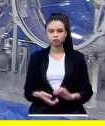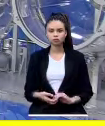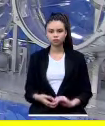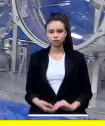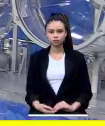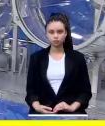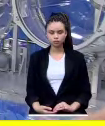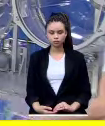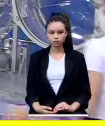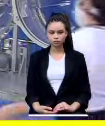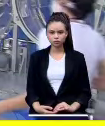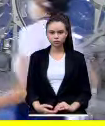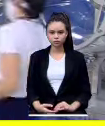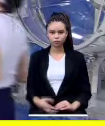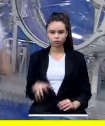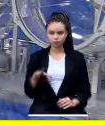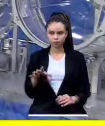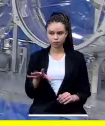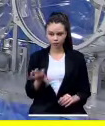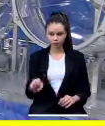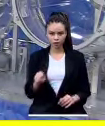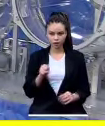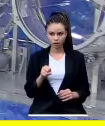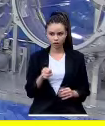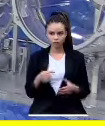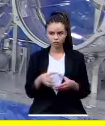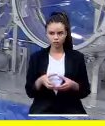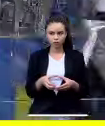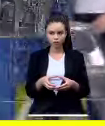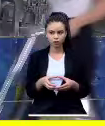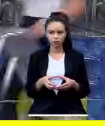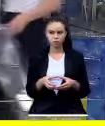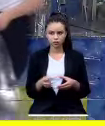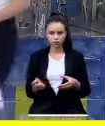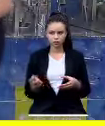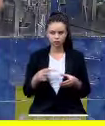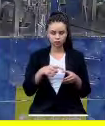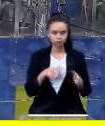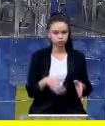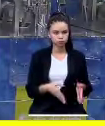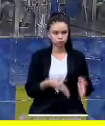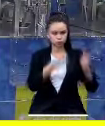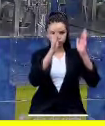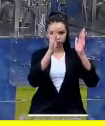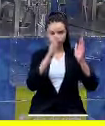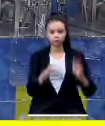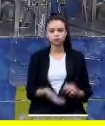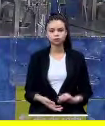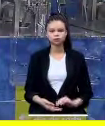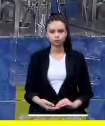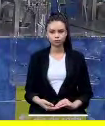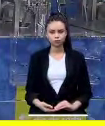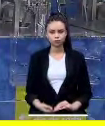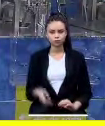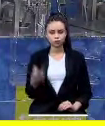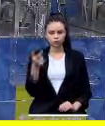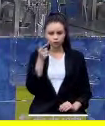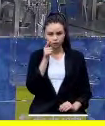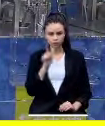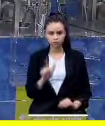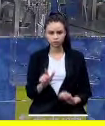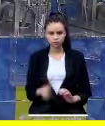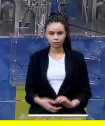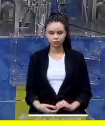da sorte, vão recolher as bolas sorteadas na Time Mania e colocá-las no suporte em cima do Globo número 2, ou